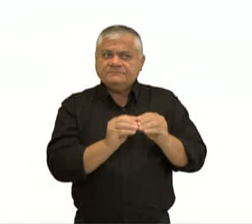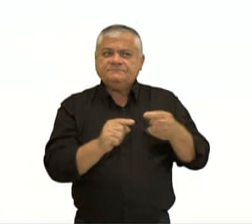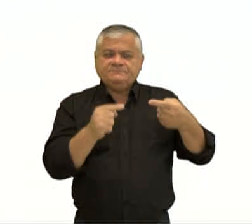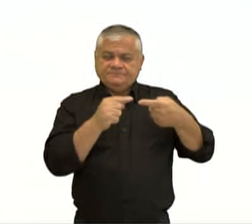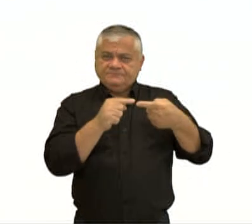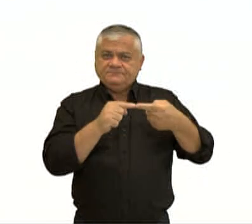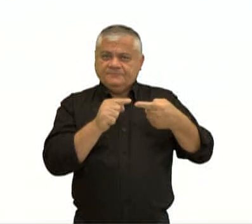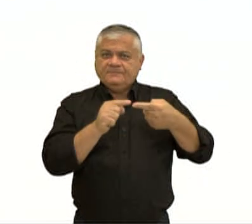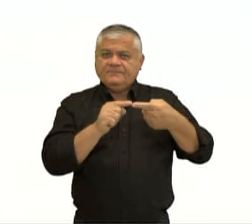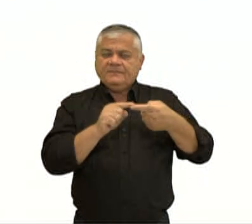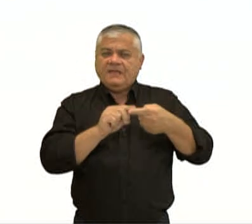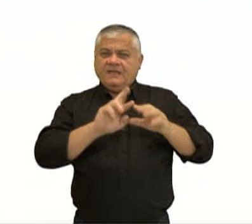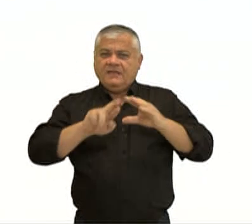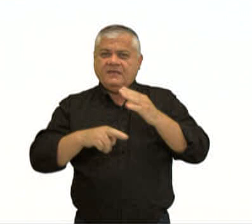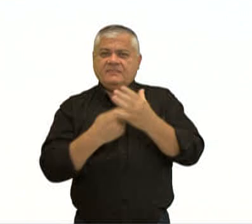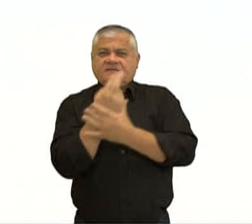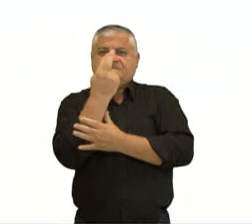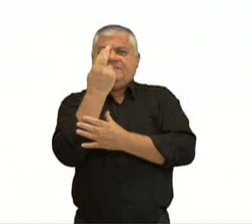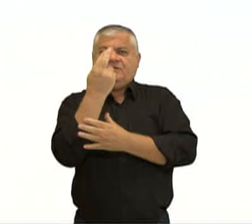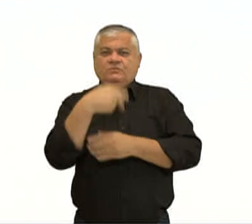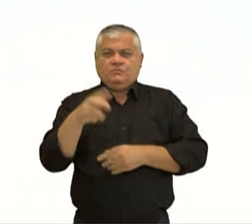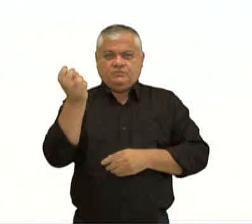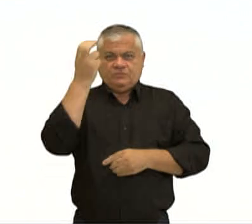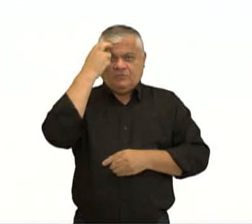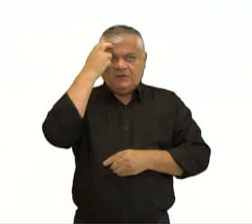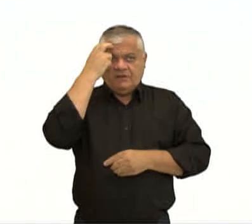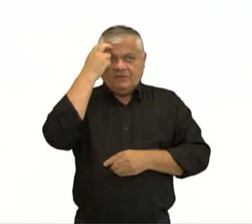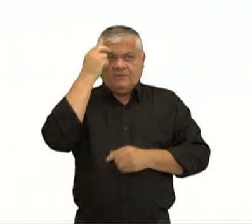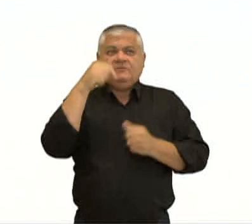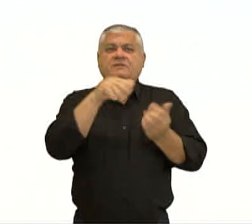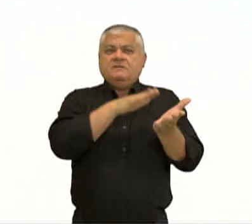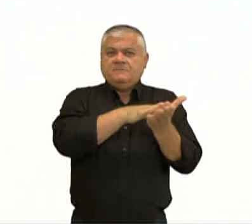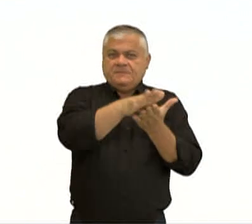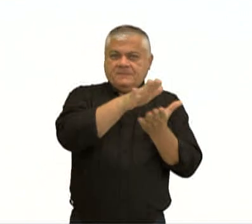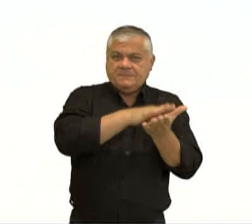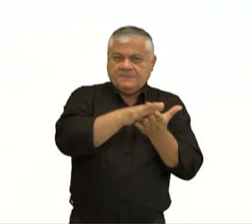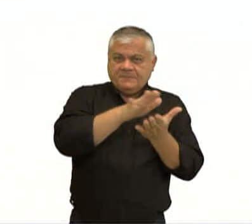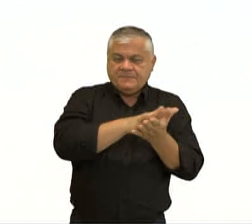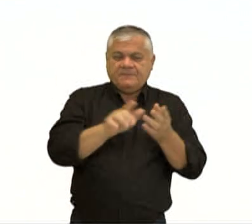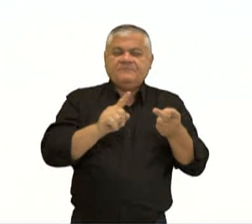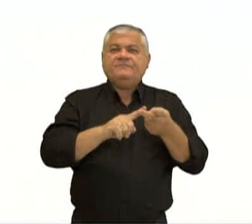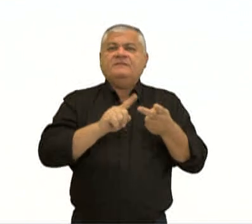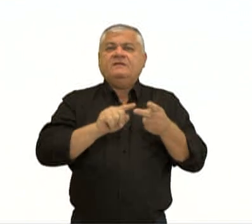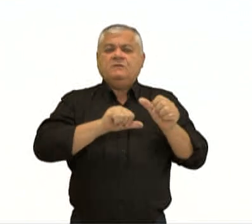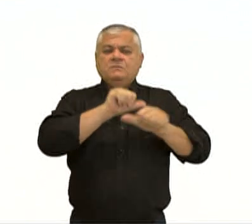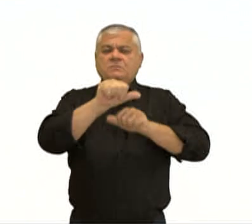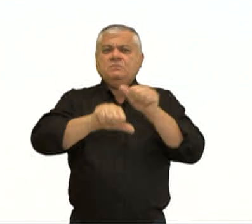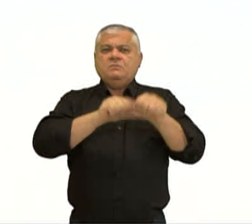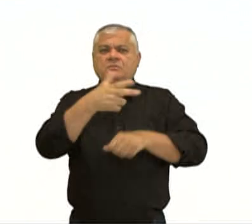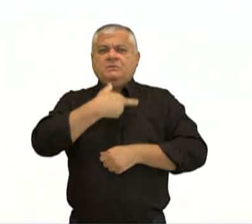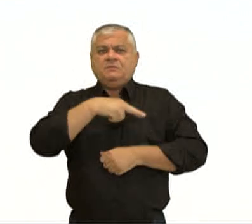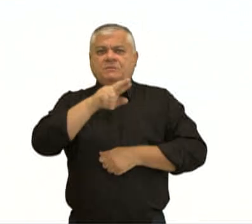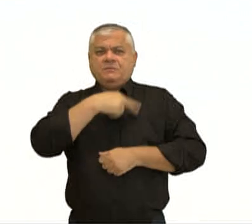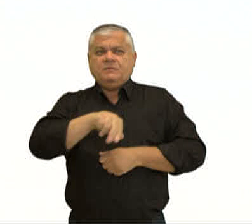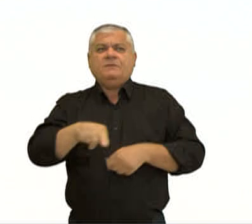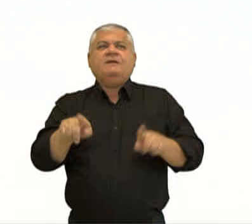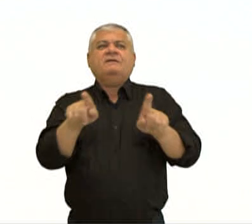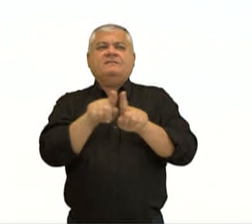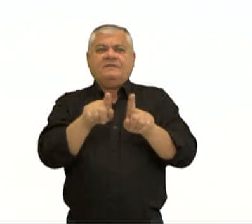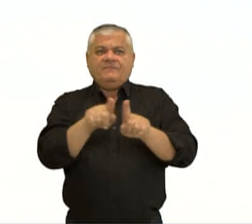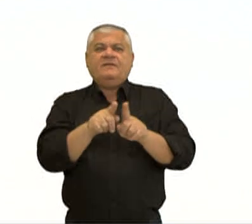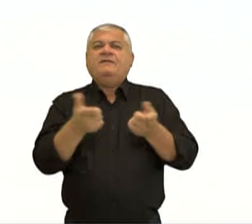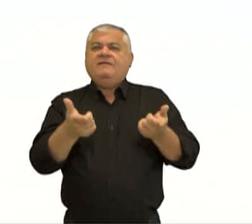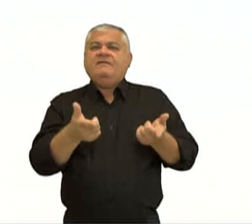renascimento cultural, a imprensa, a reforma e o ermetismo.